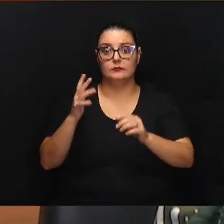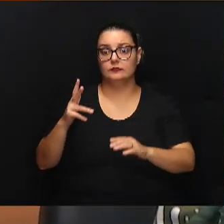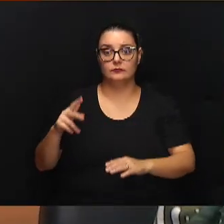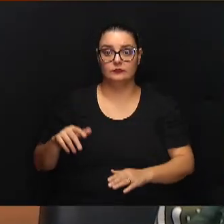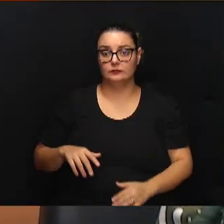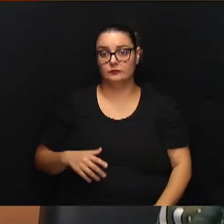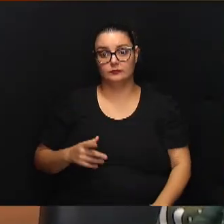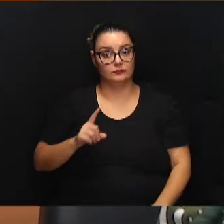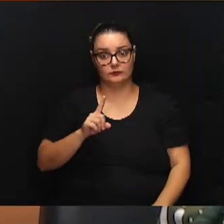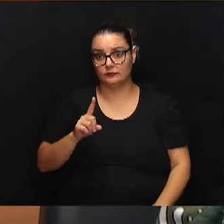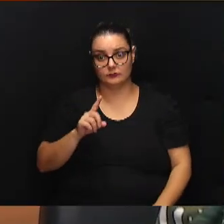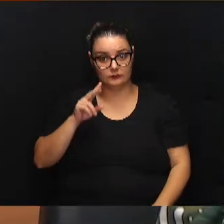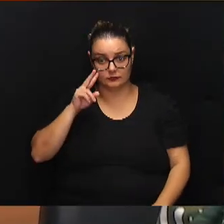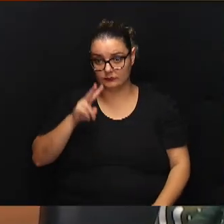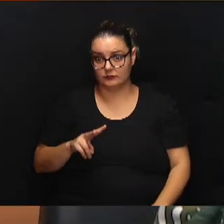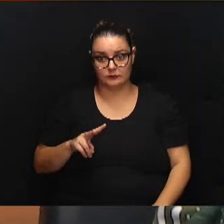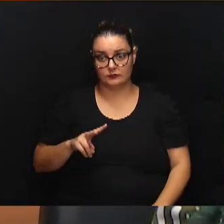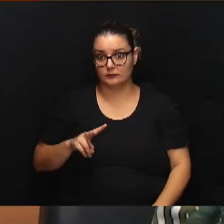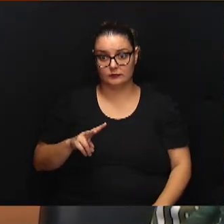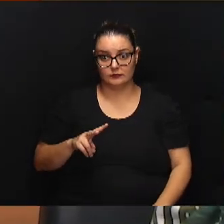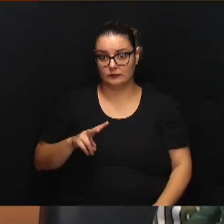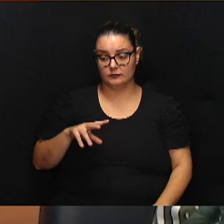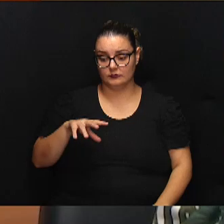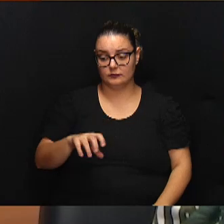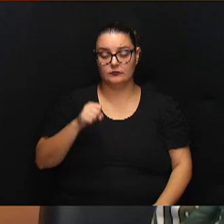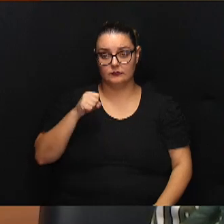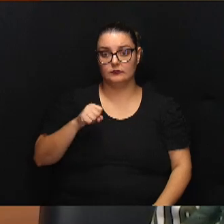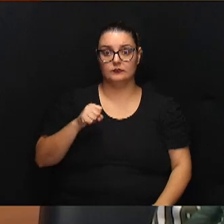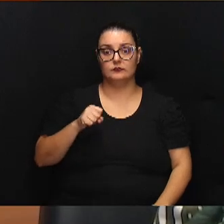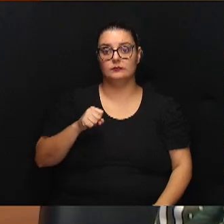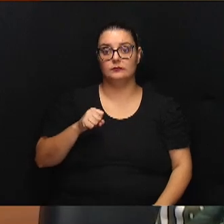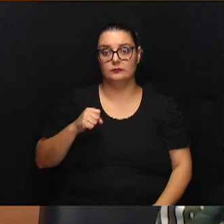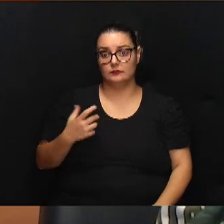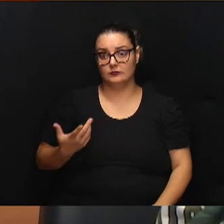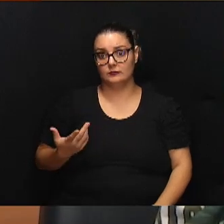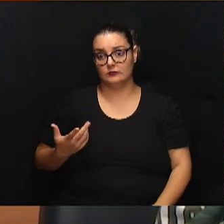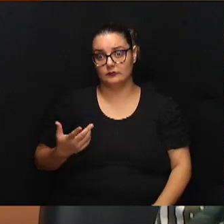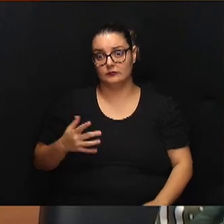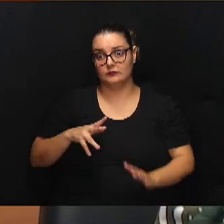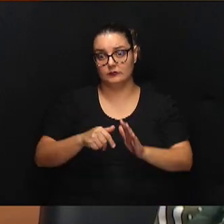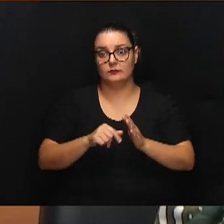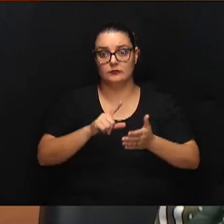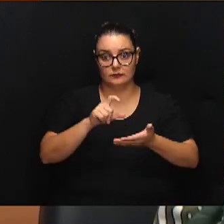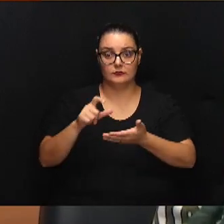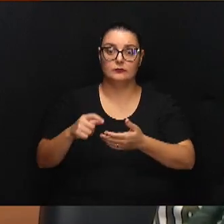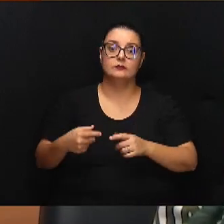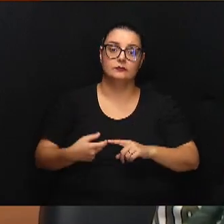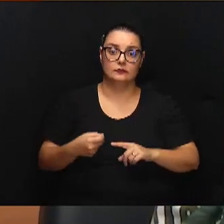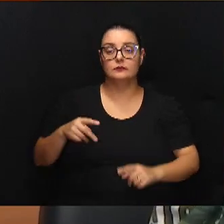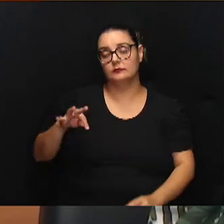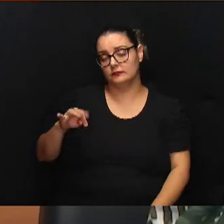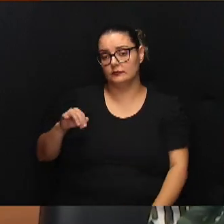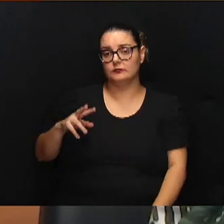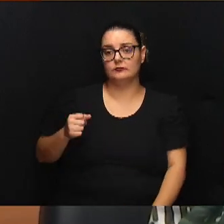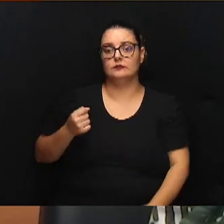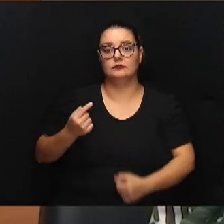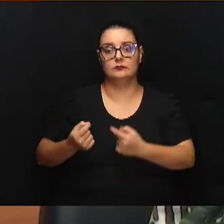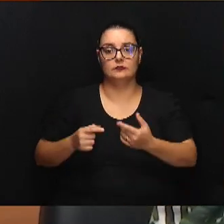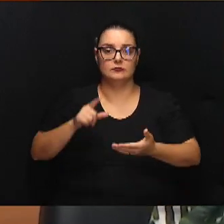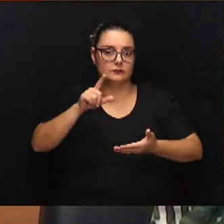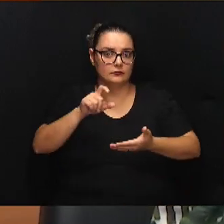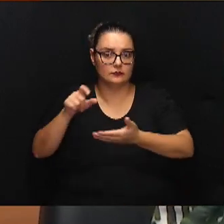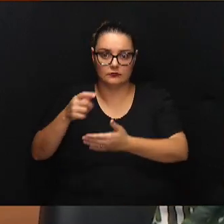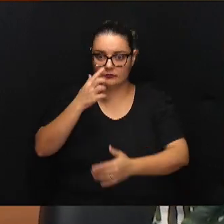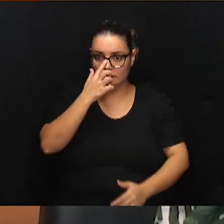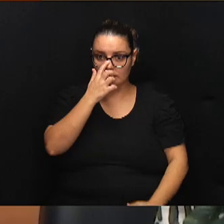vezes você não vai pegar o ladrão ali tirando poucas fotos, que essas são as tiras, que você mede algumas vezes no dia. Você tirou fotos algumas